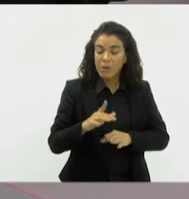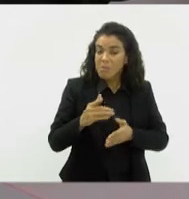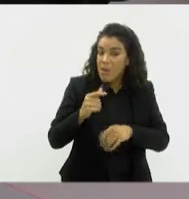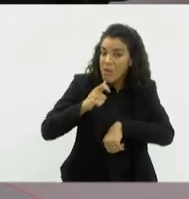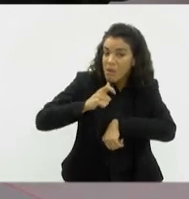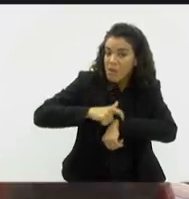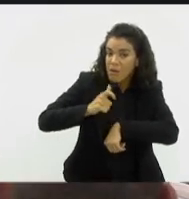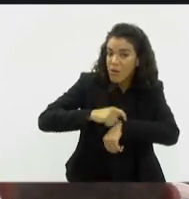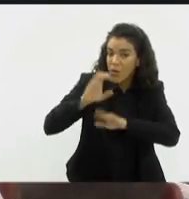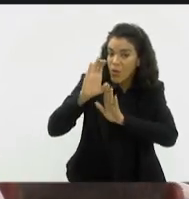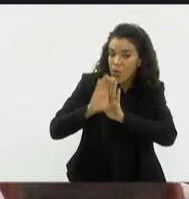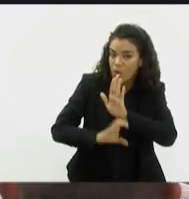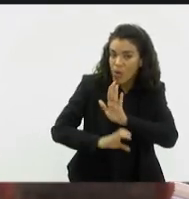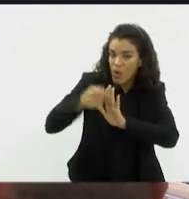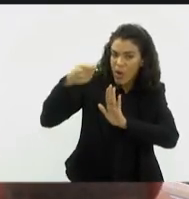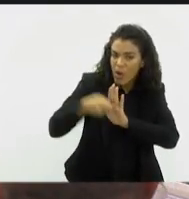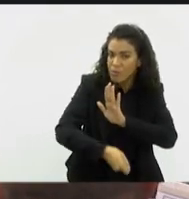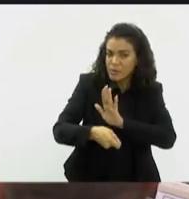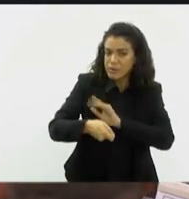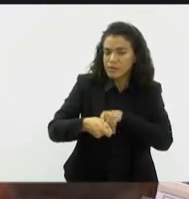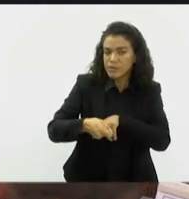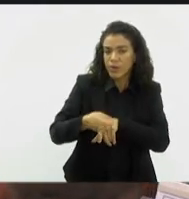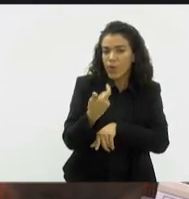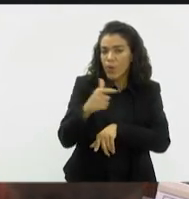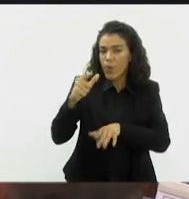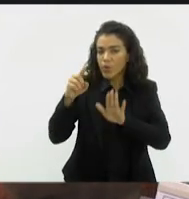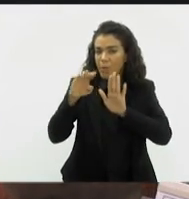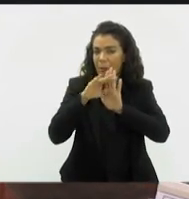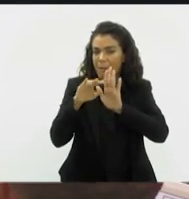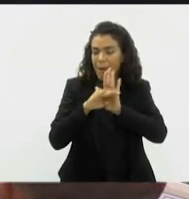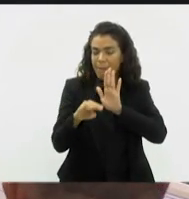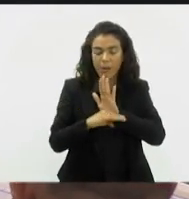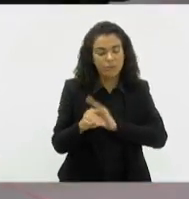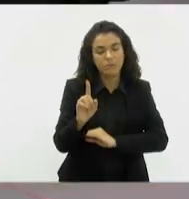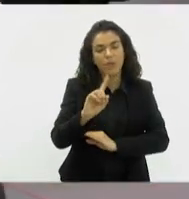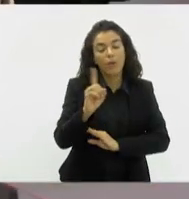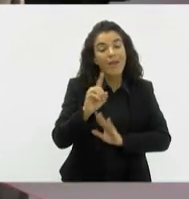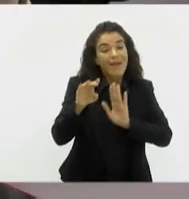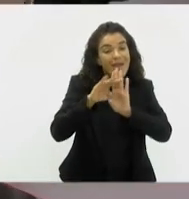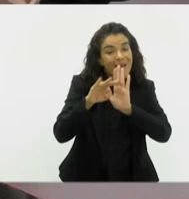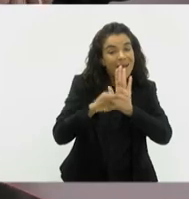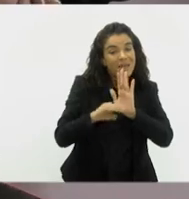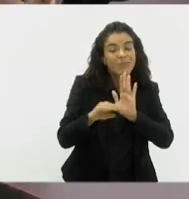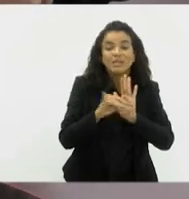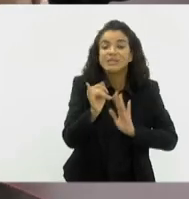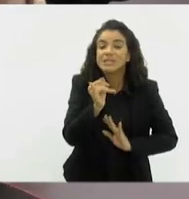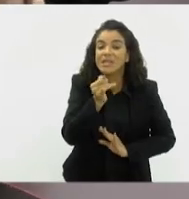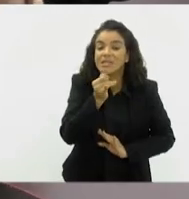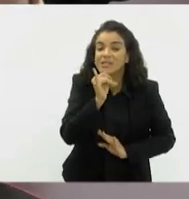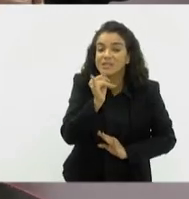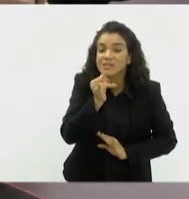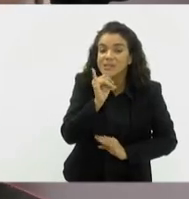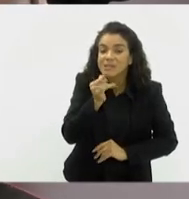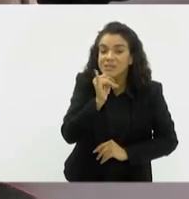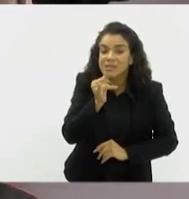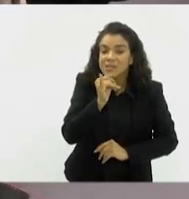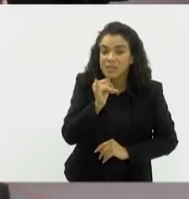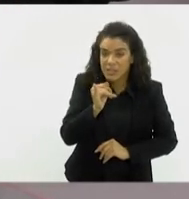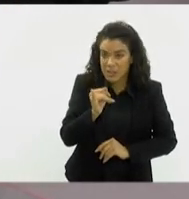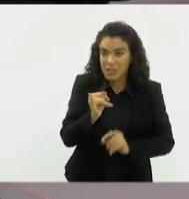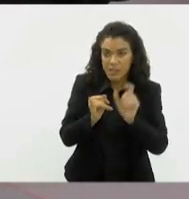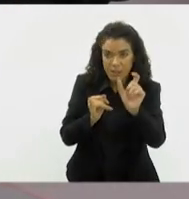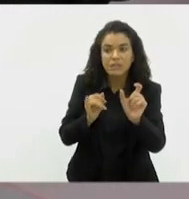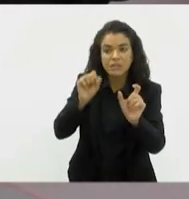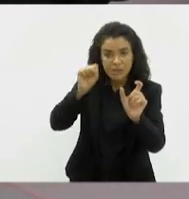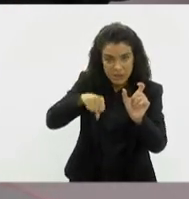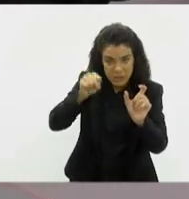que o currículo deve constar obrigatoriamente outros elementos... Elementos exemplificativos para comprovar... Está